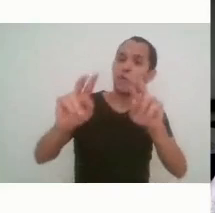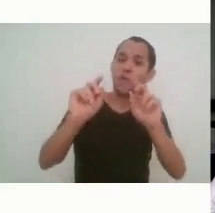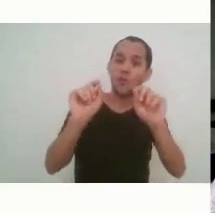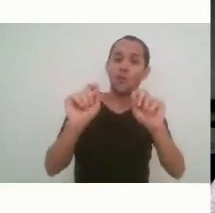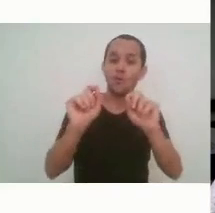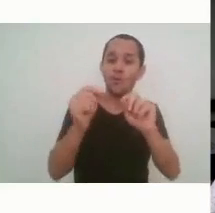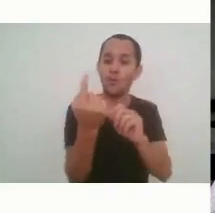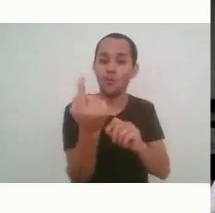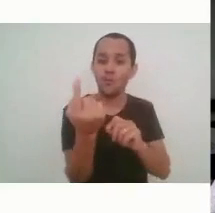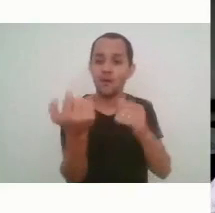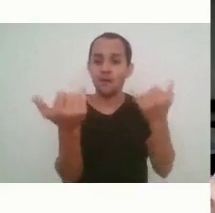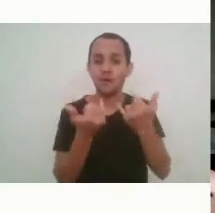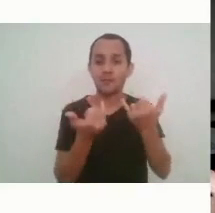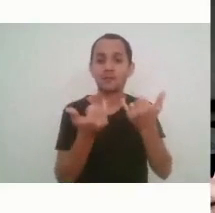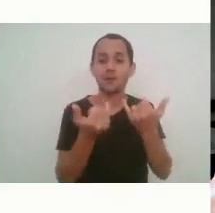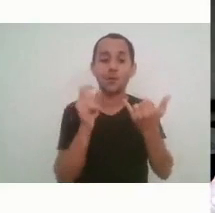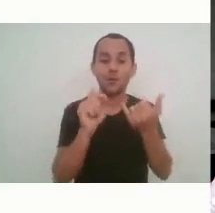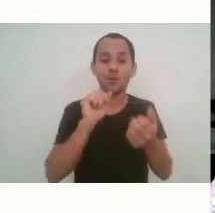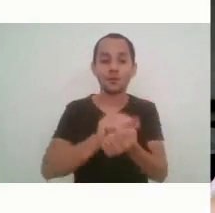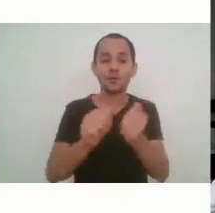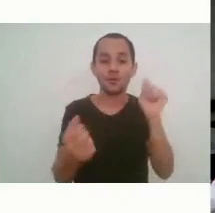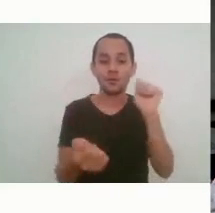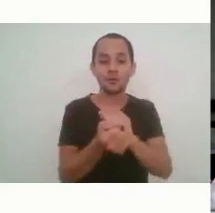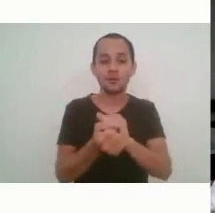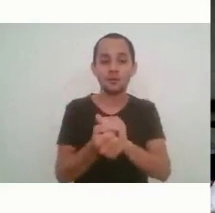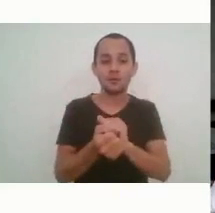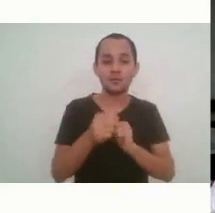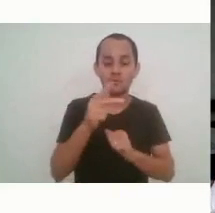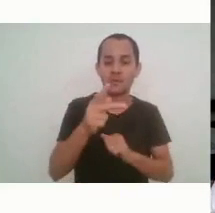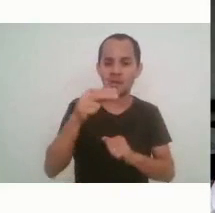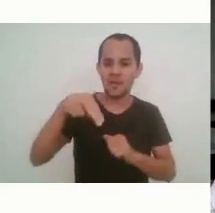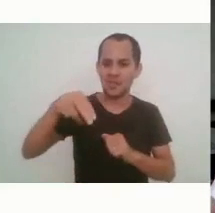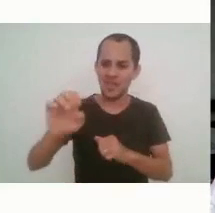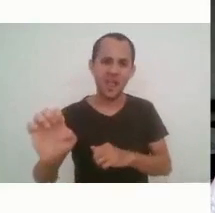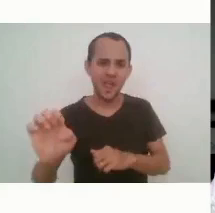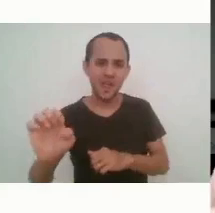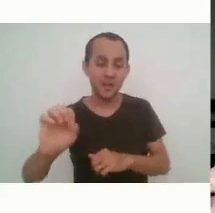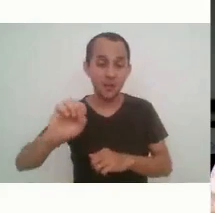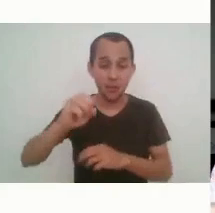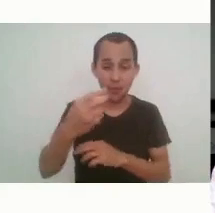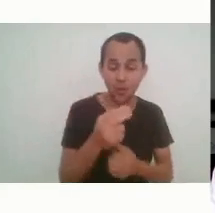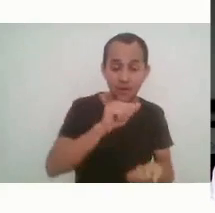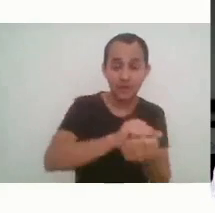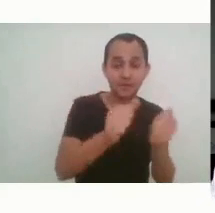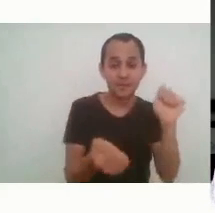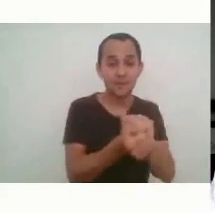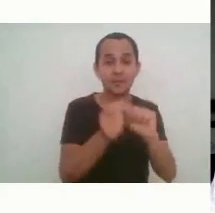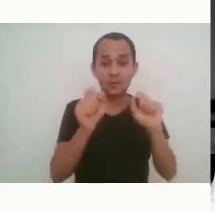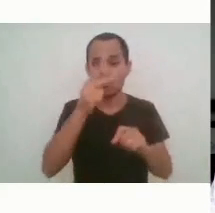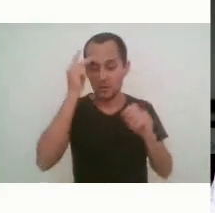informação: adaptado para PME ou adaptado para cadeirante.